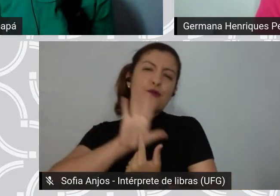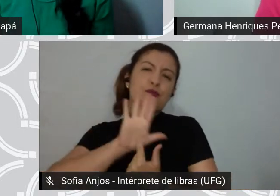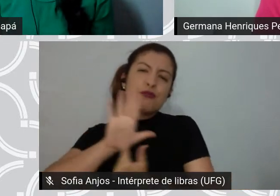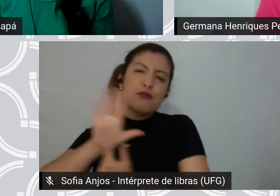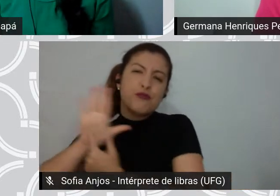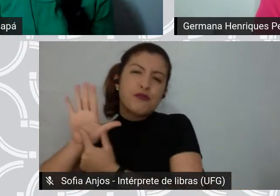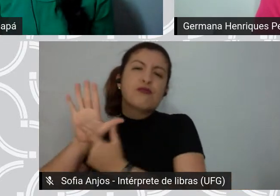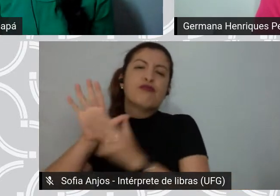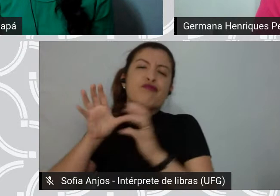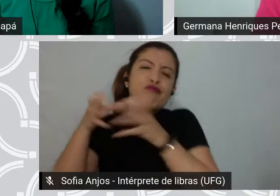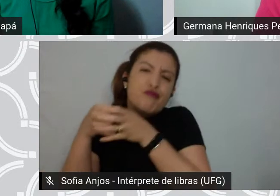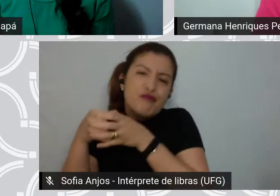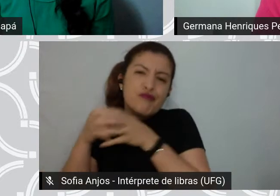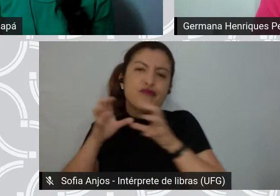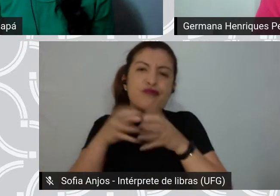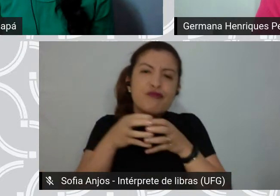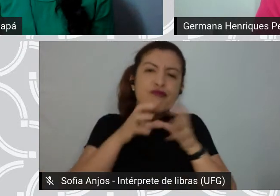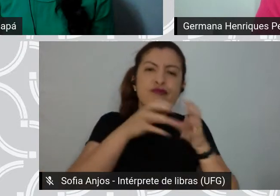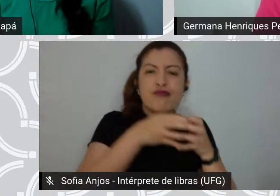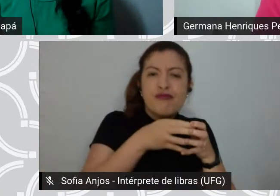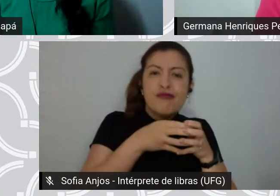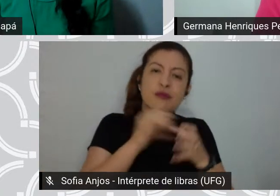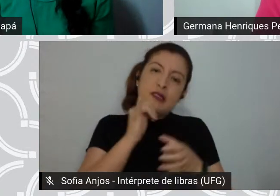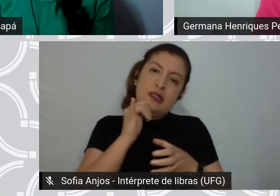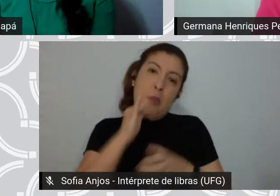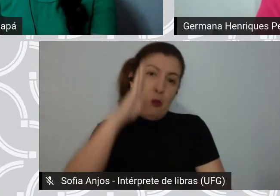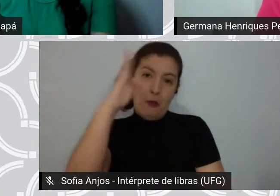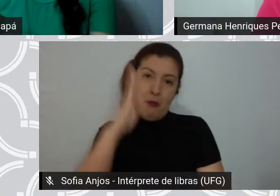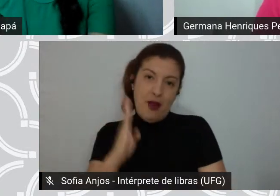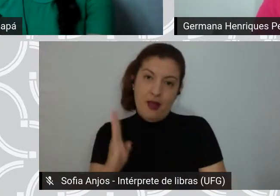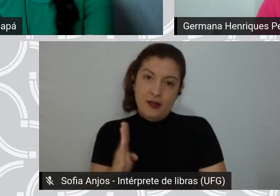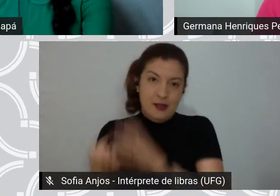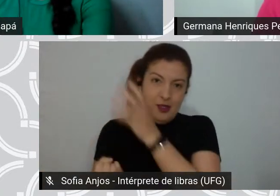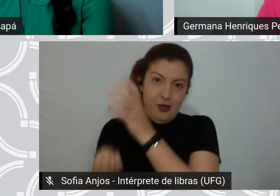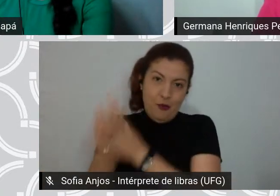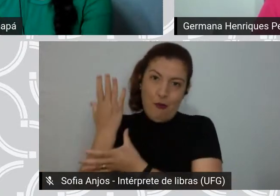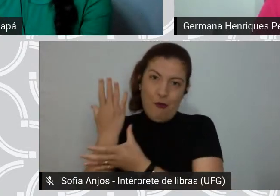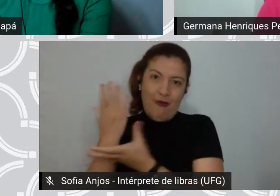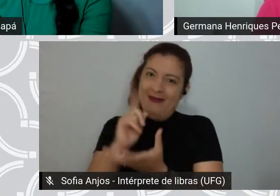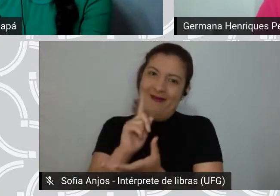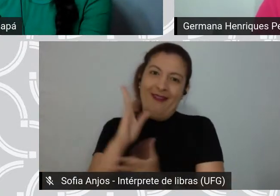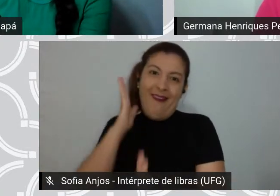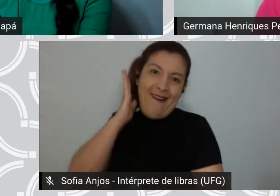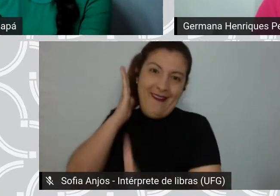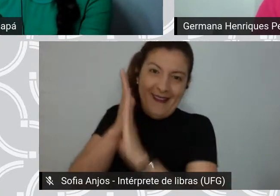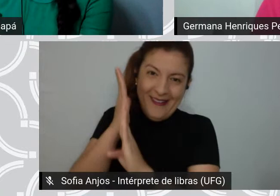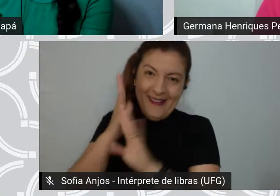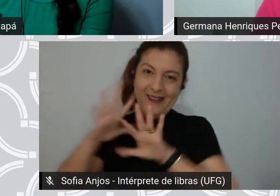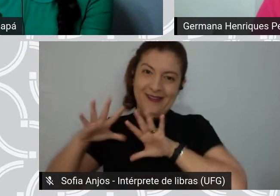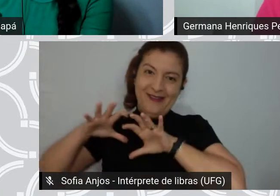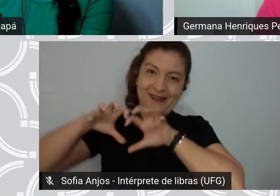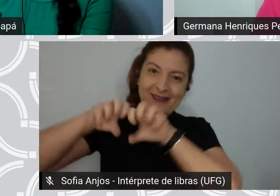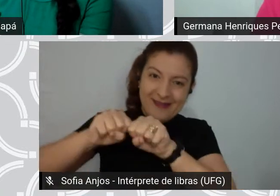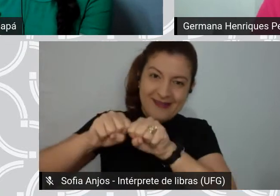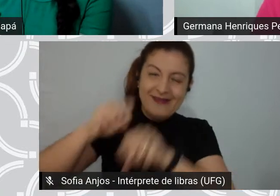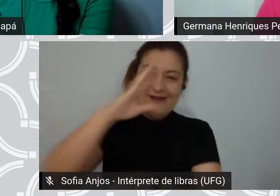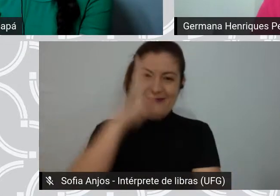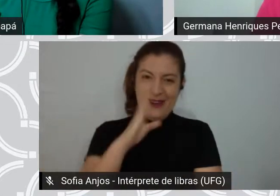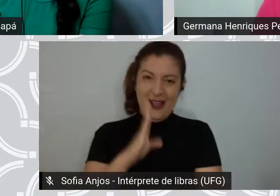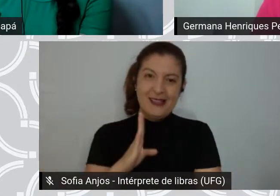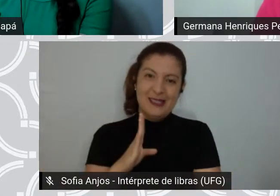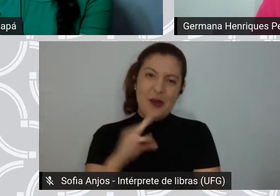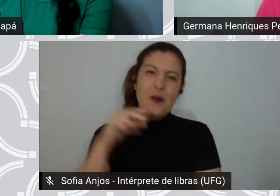mitificada da criação do Brasil, né? Que é a do descobrimento, né? O mito do descobrimento. Ou o mito das